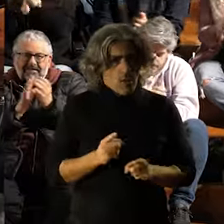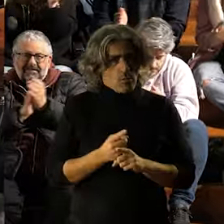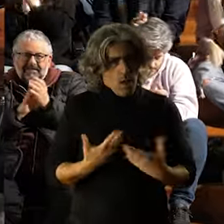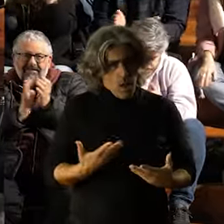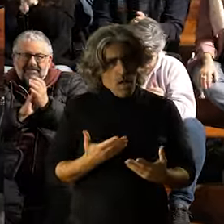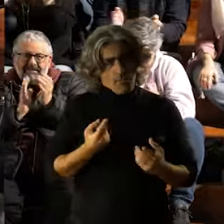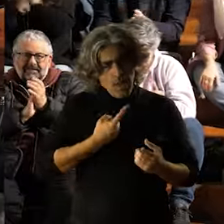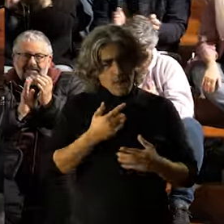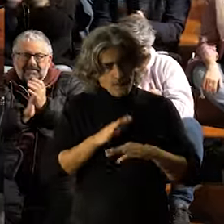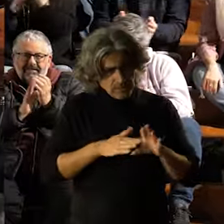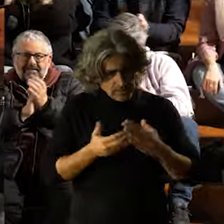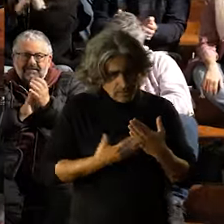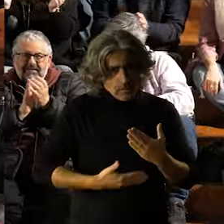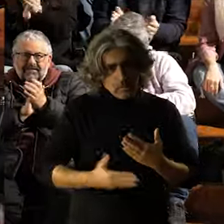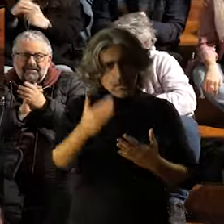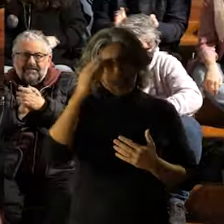agora fazê-lo?